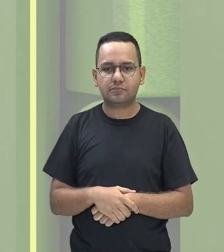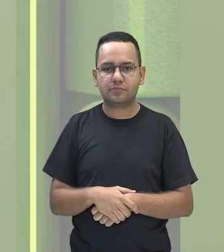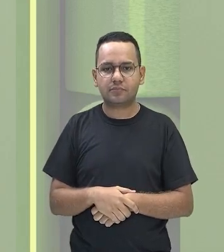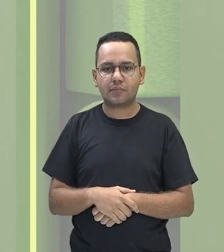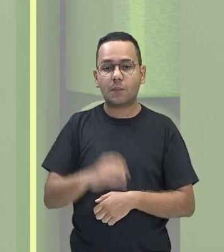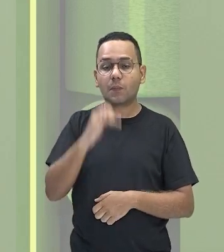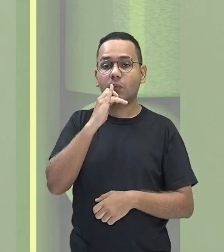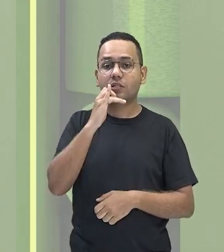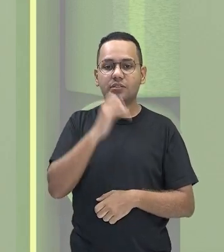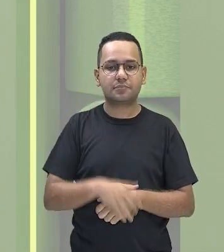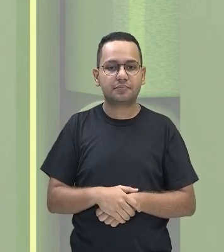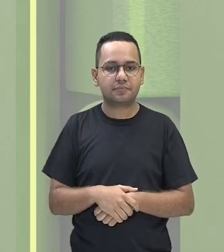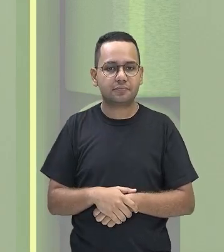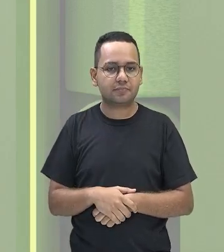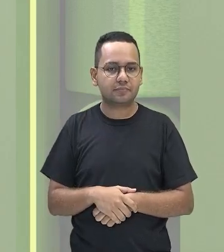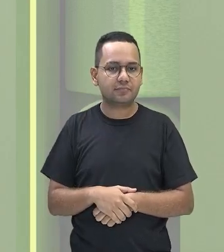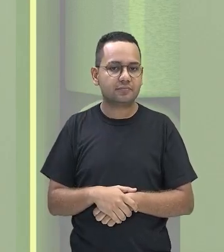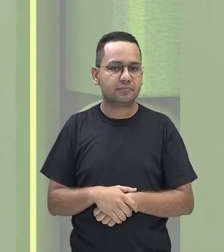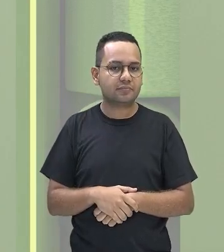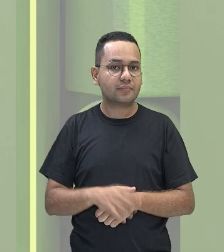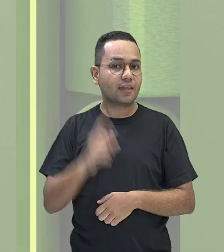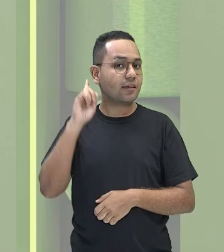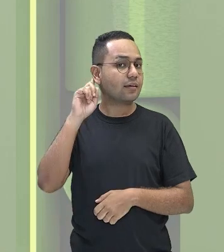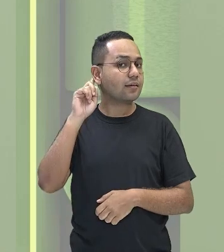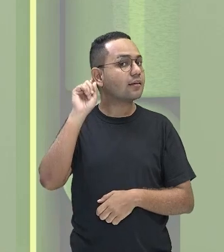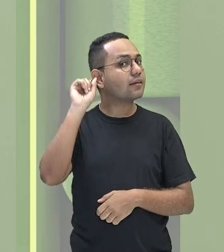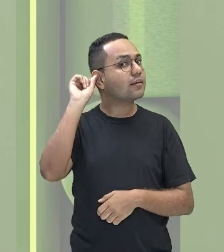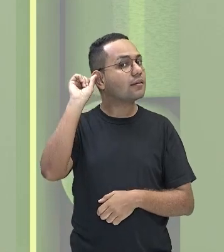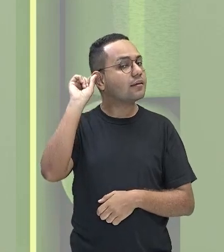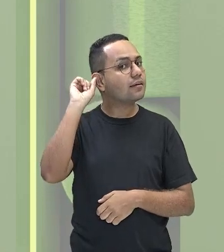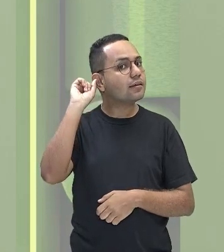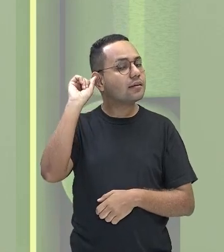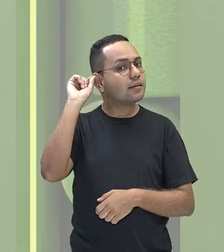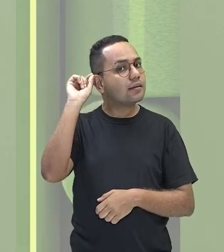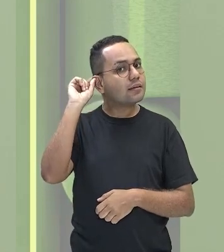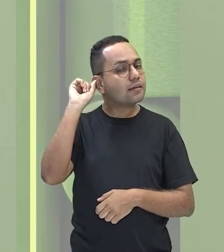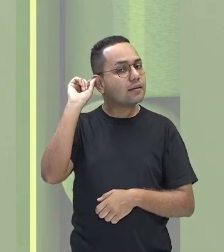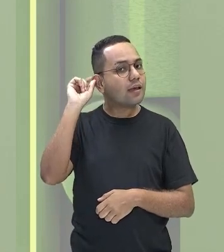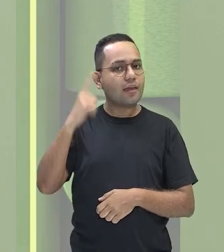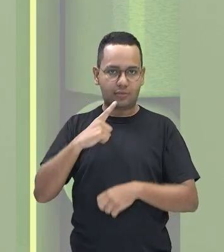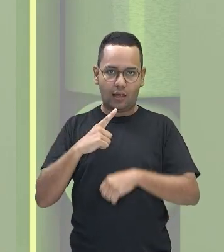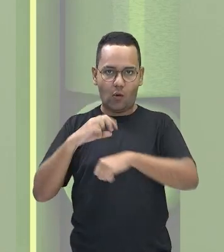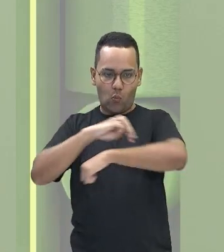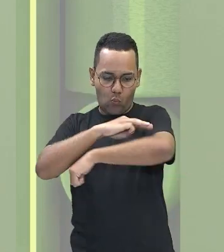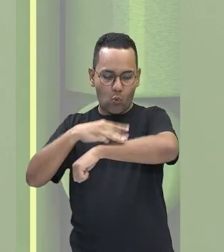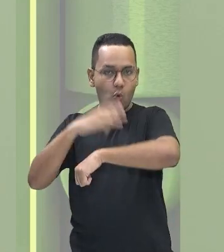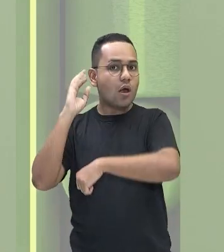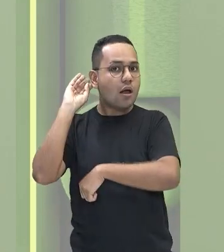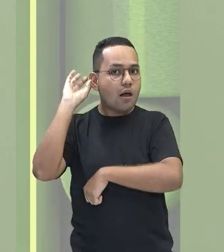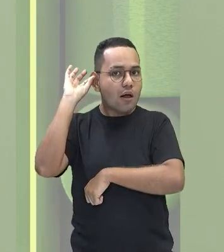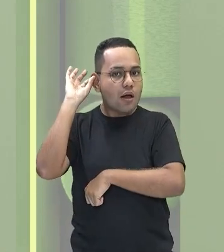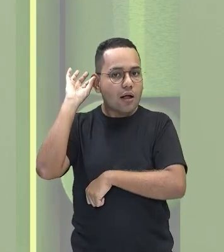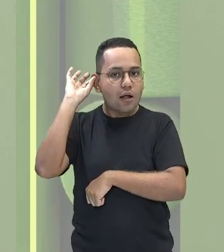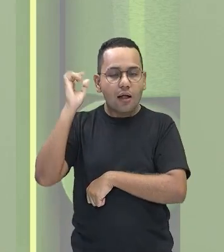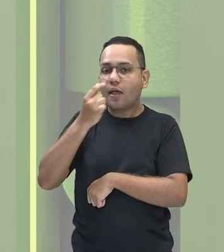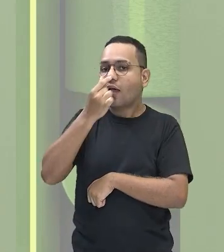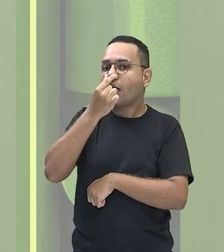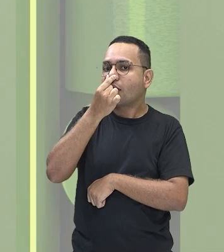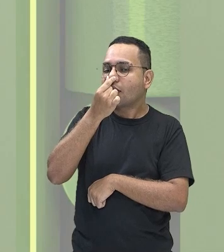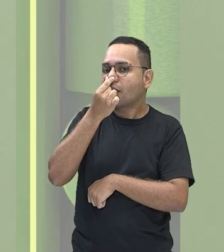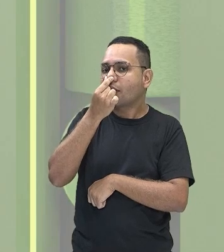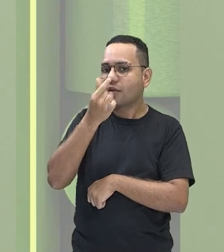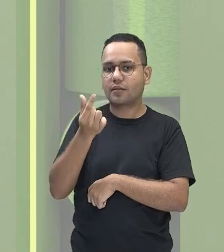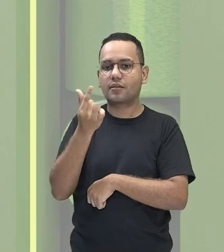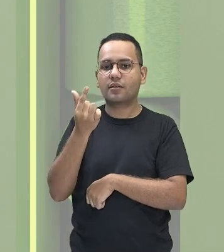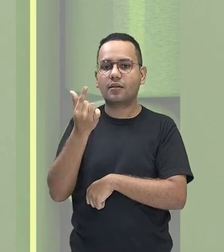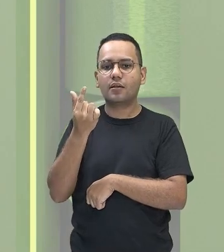momento, pegar na cartilagem que tem na sua orelha. Nossa orelha tem bastante cartilagem, o nosso nariz também tem esse tecido, a cartilagem,